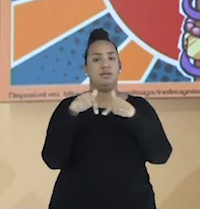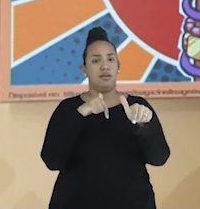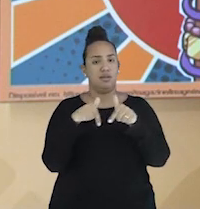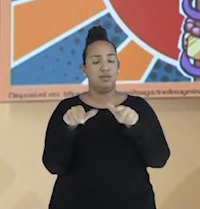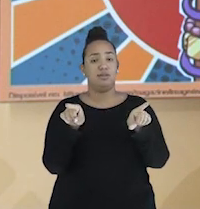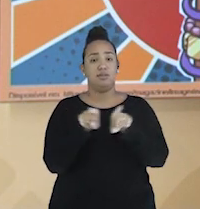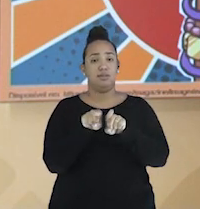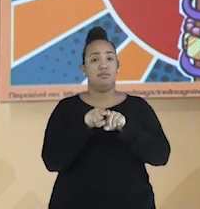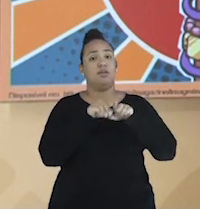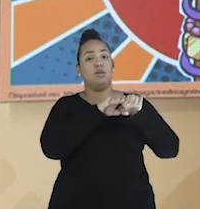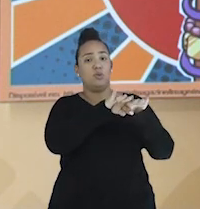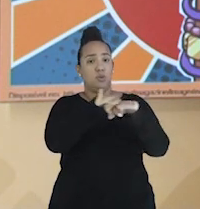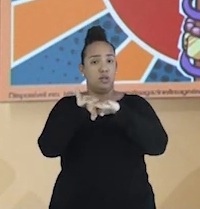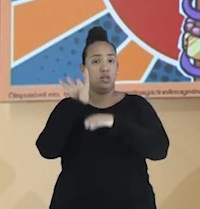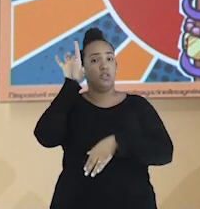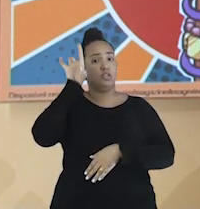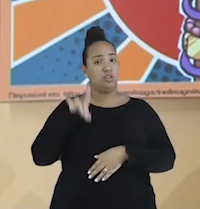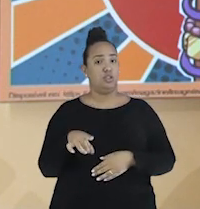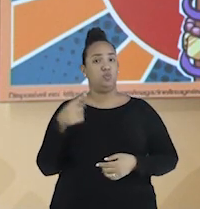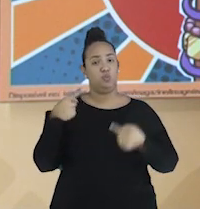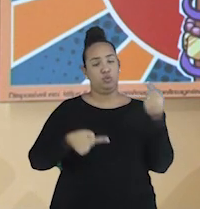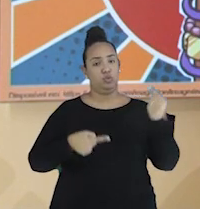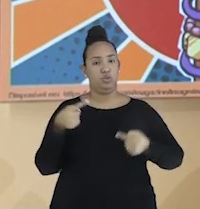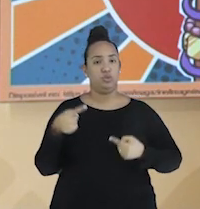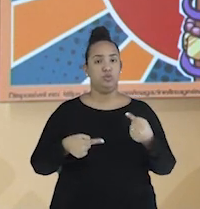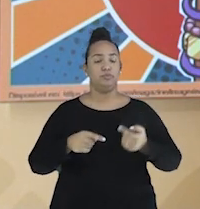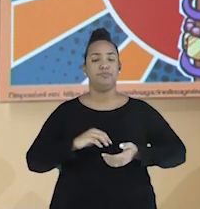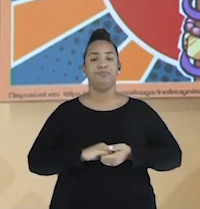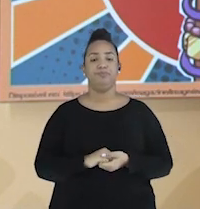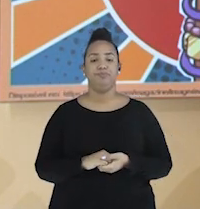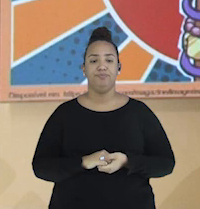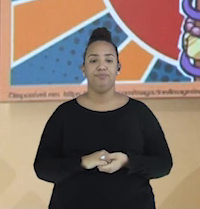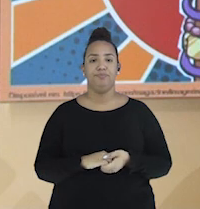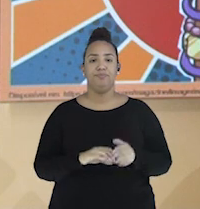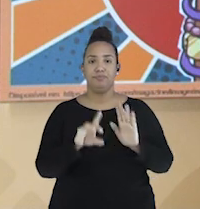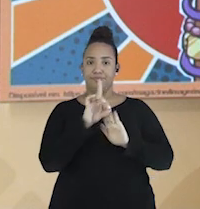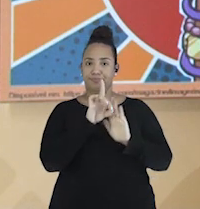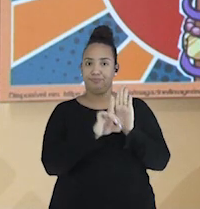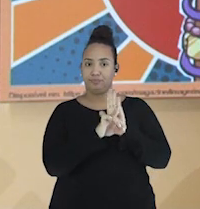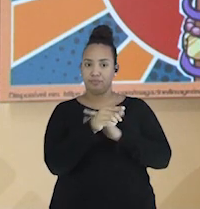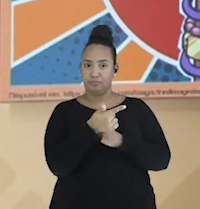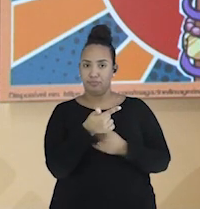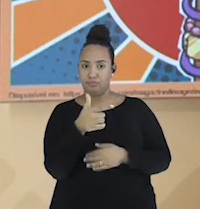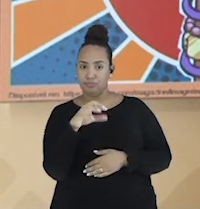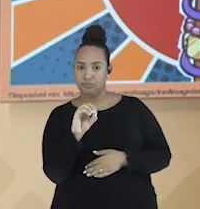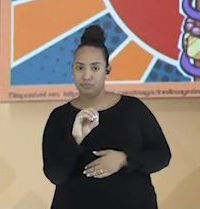e também igualdade de direitos políticos. Na década de